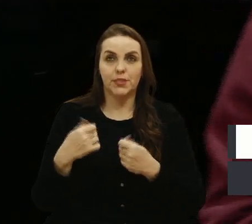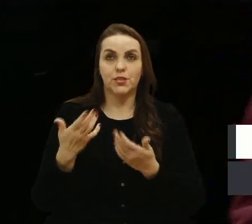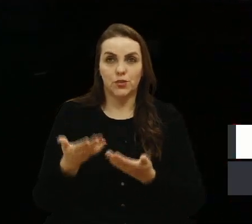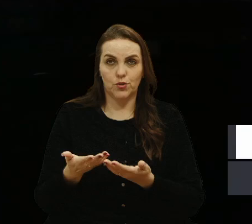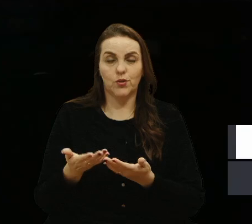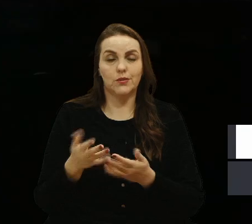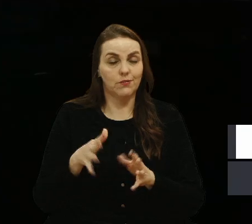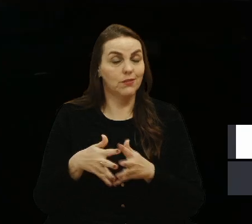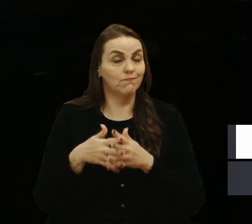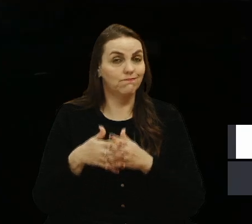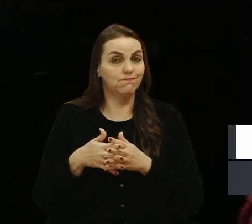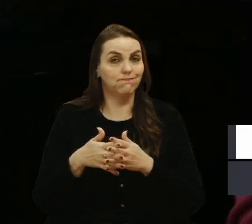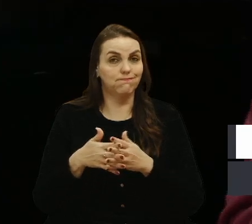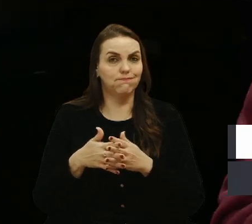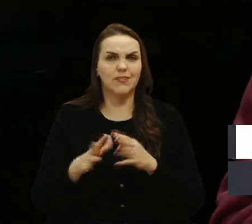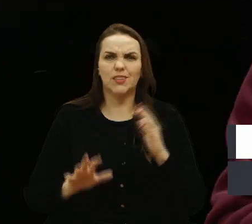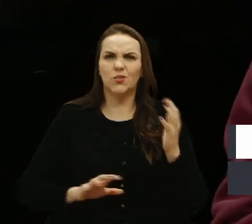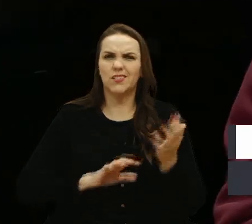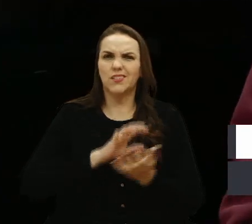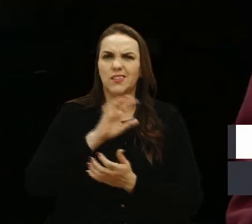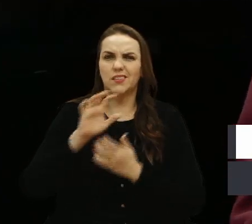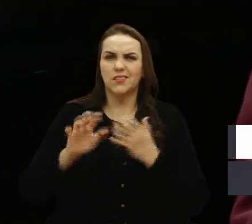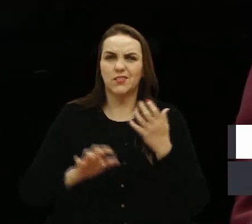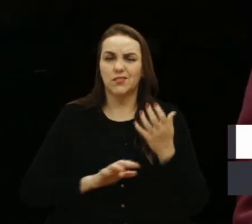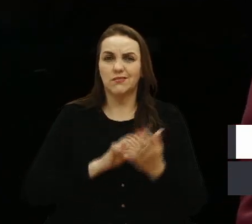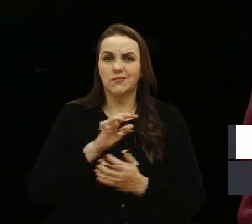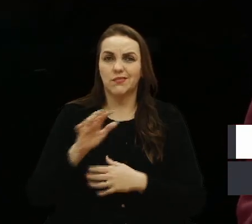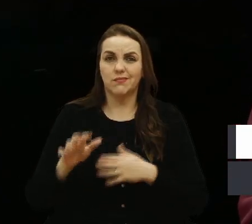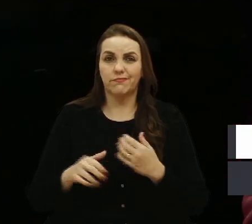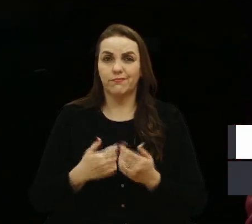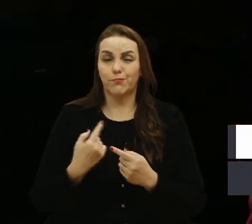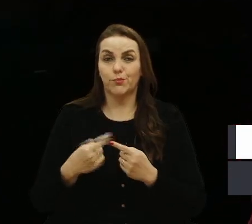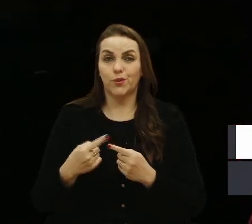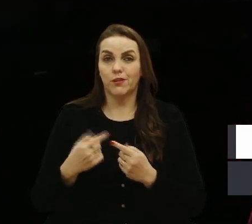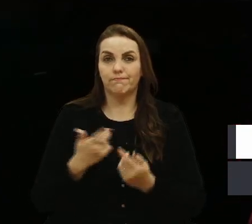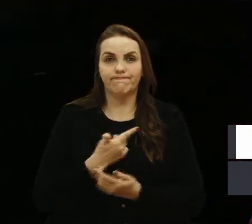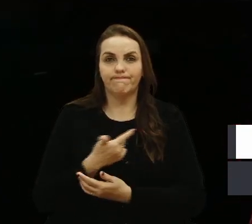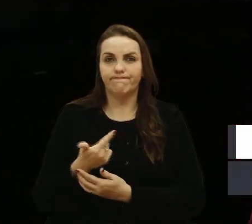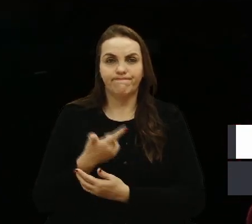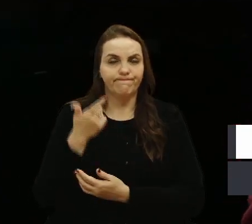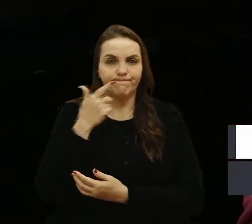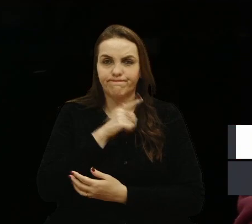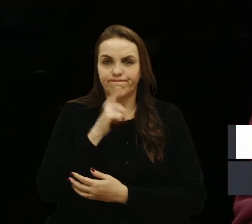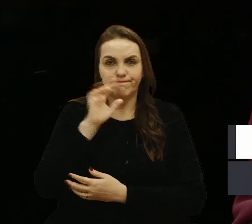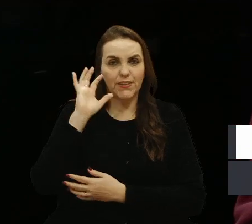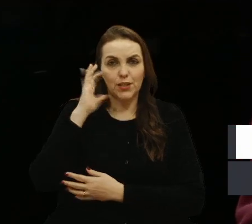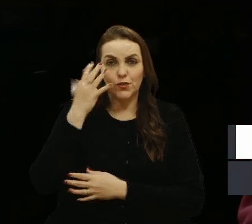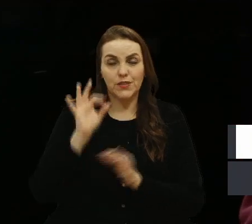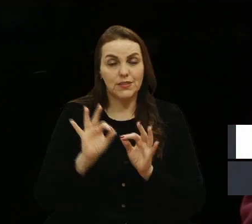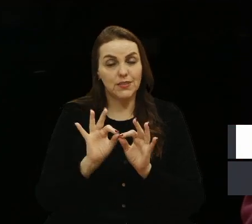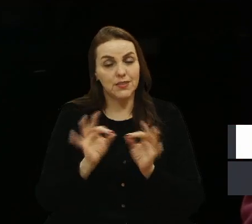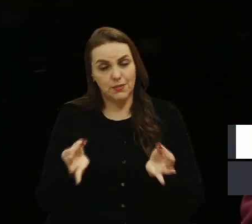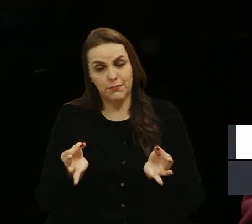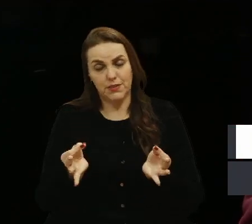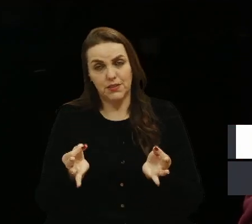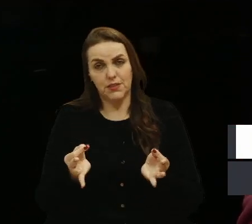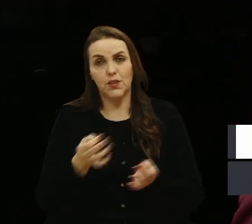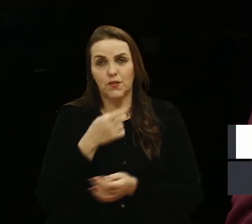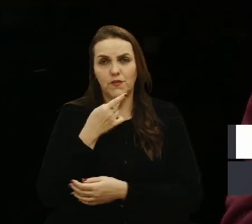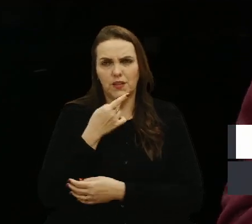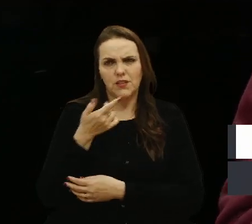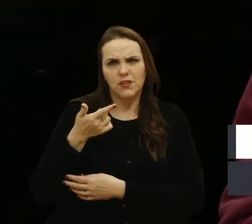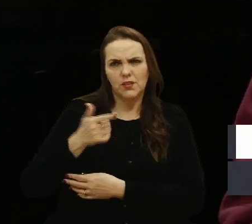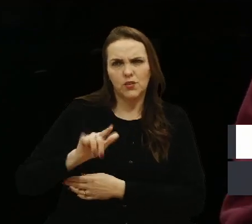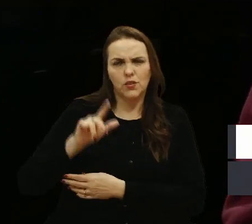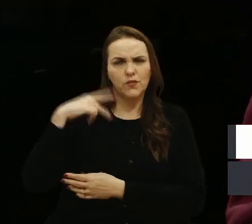folia. Então gera todo um transtorno, né? Porque nós não conseguimos resolver algo simples, né? Eu queria aqui reforçar as palavras do